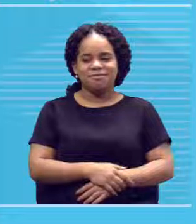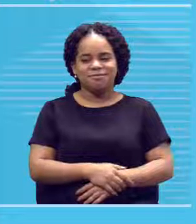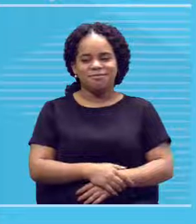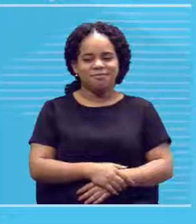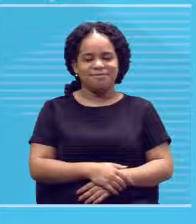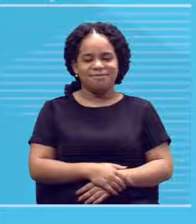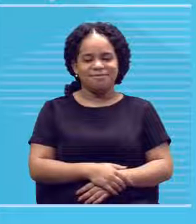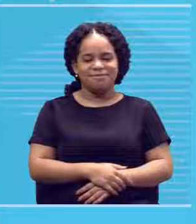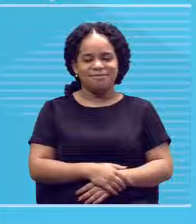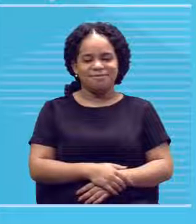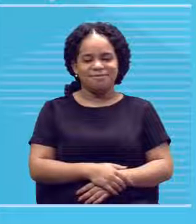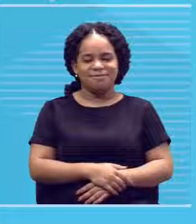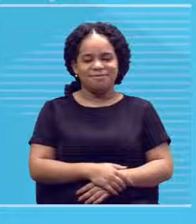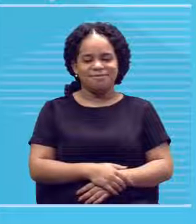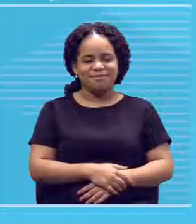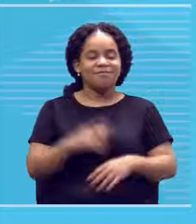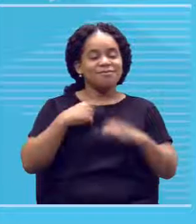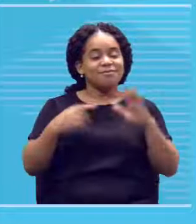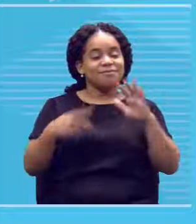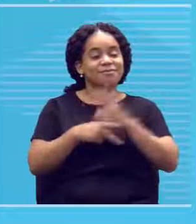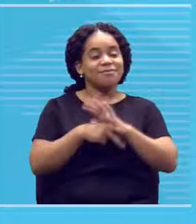e na chuva